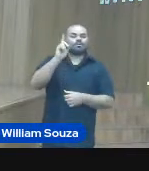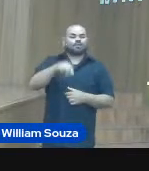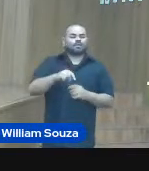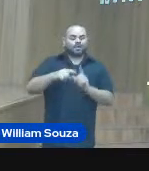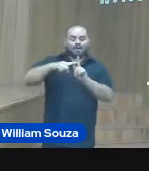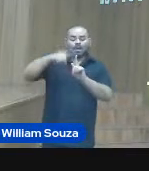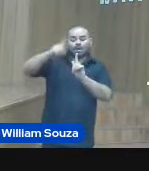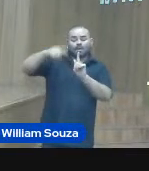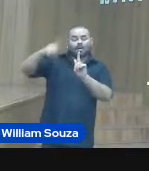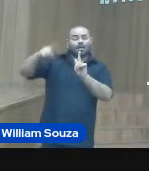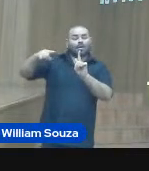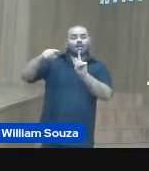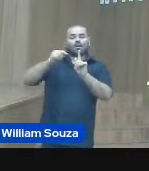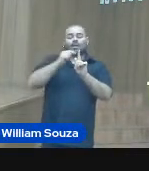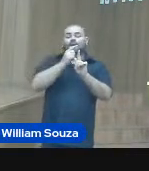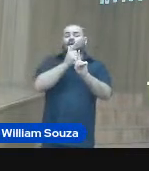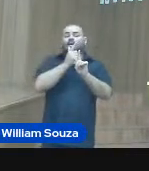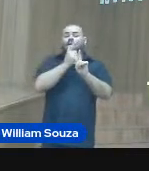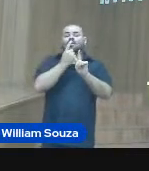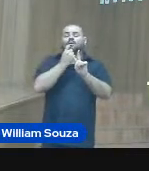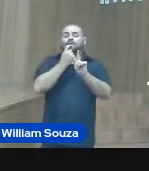vermelho e começa a ser azul,